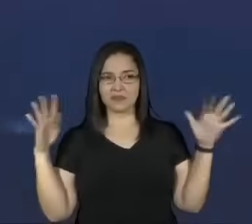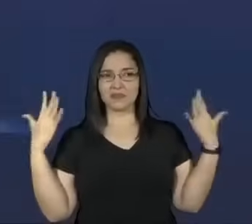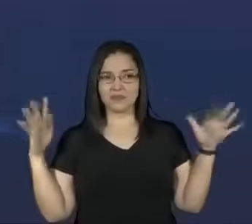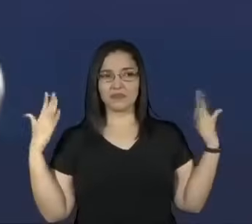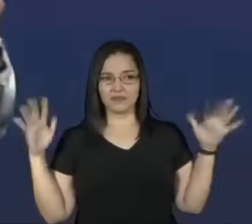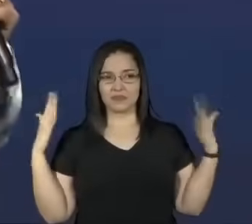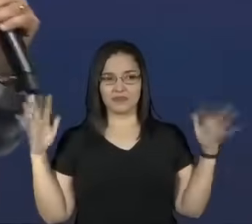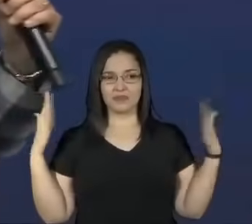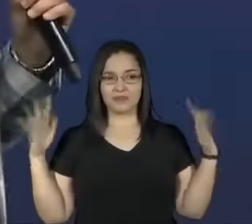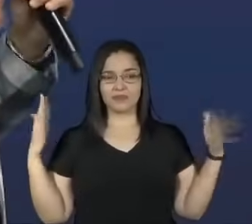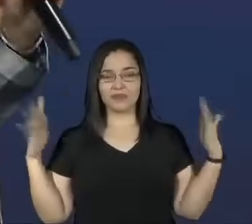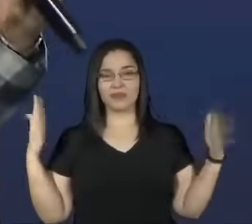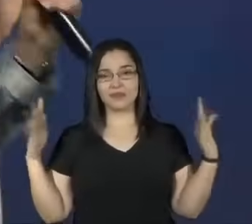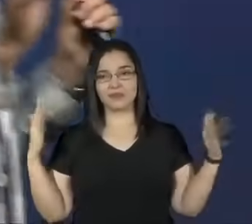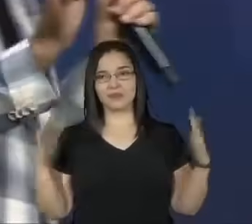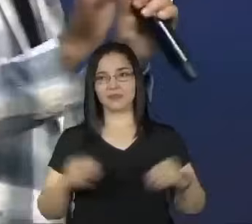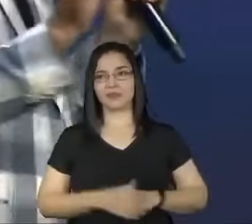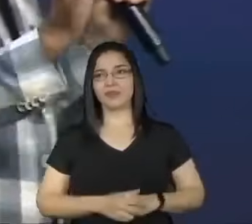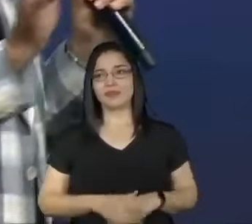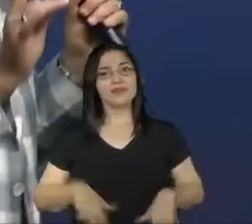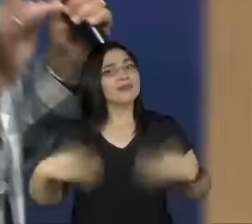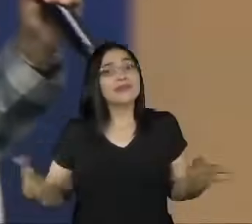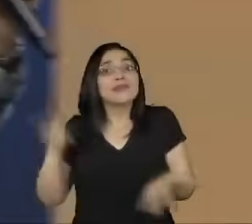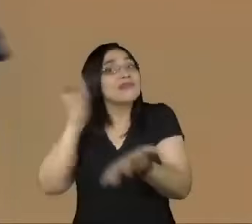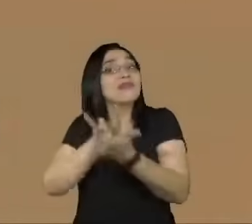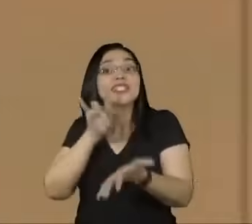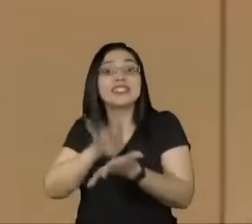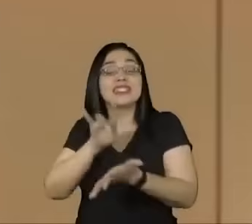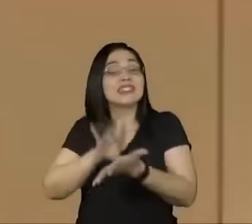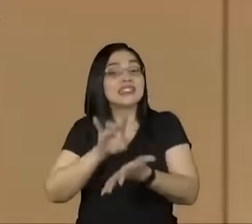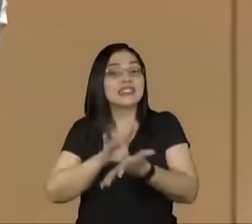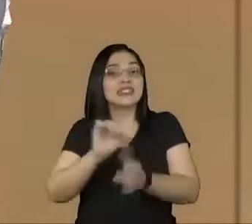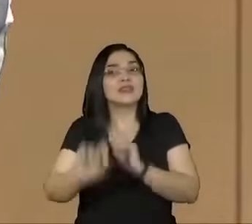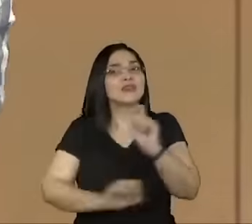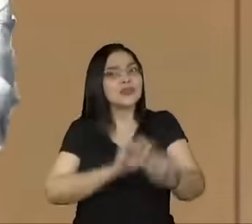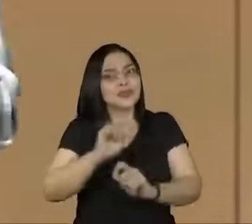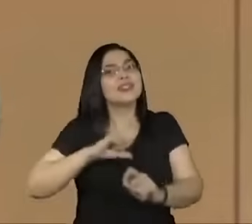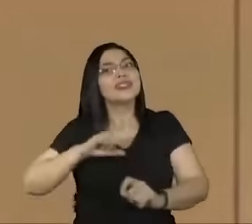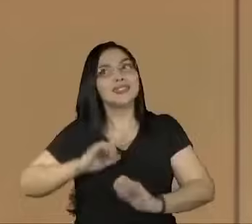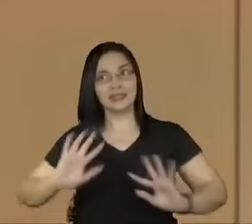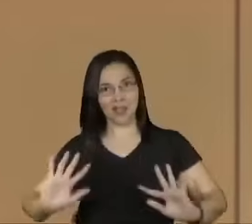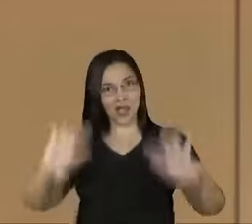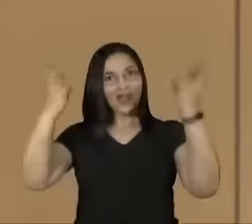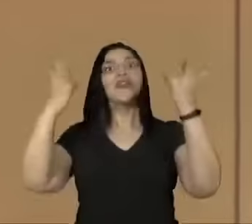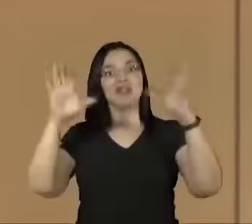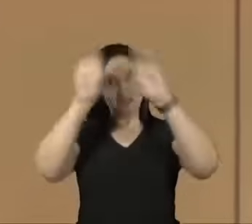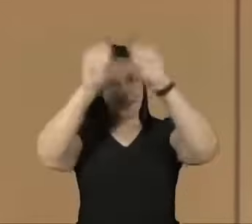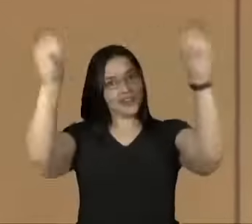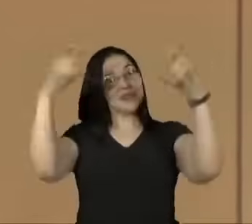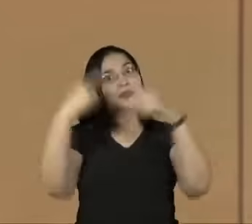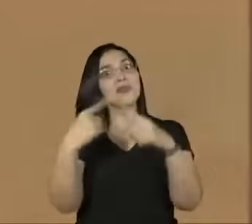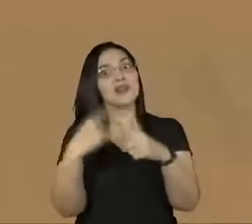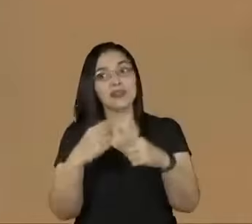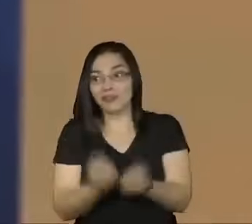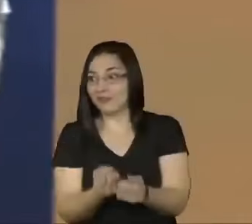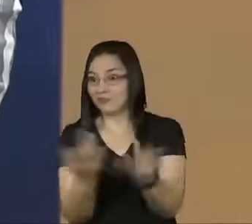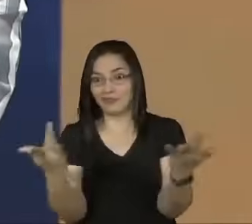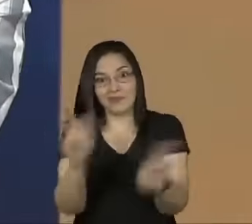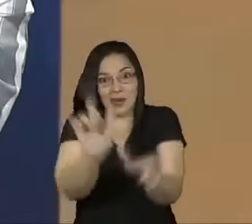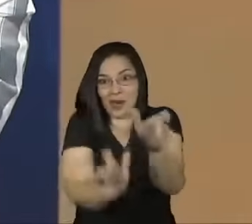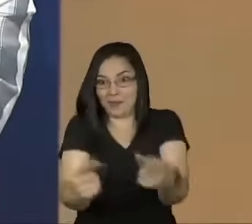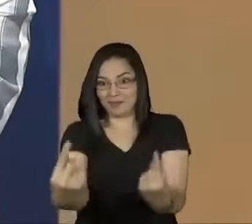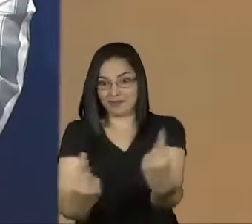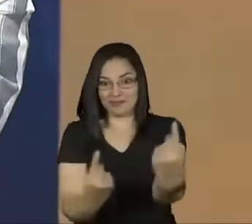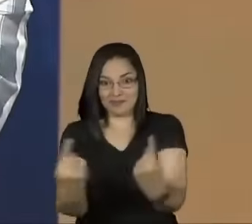pessoa então verdadeiramente há uma festa no céu vrias pessoas